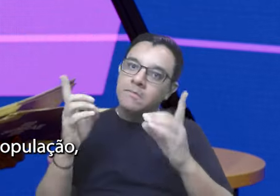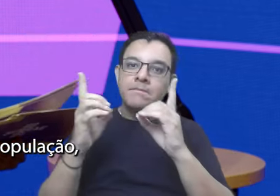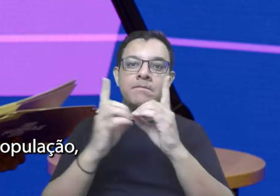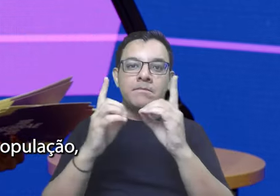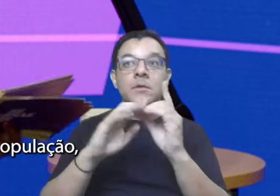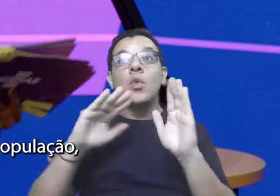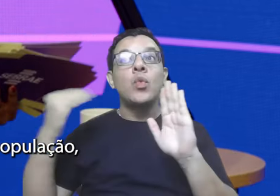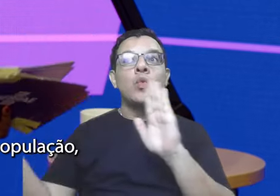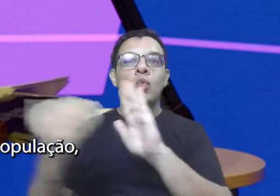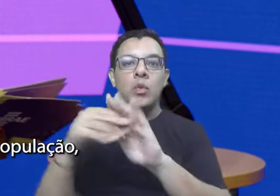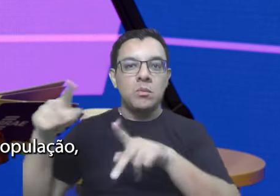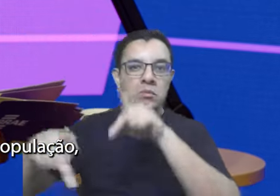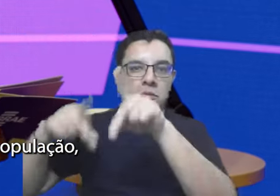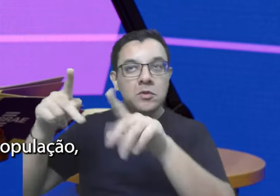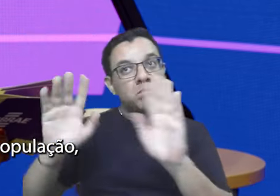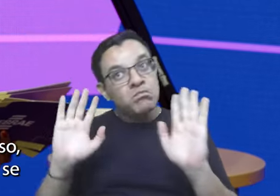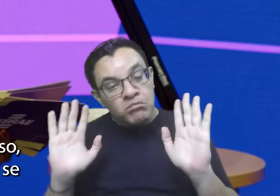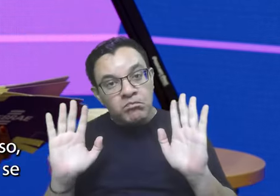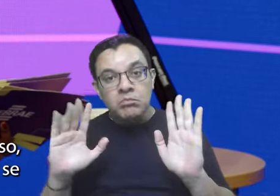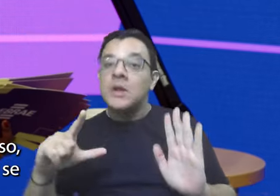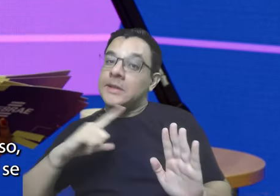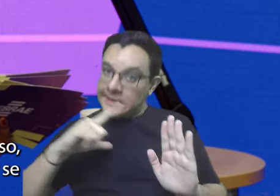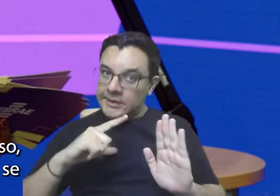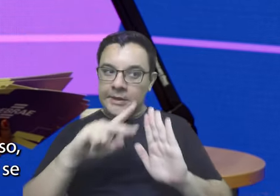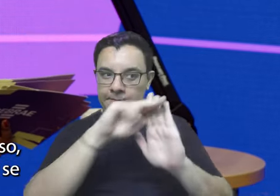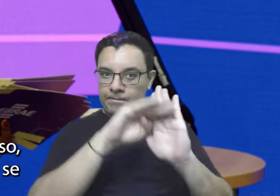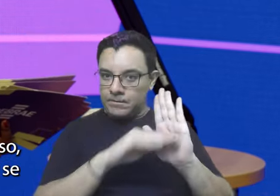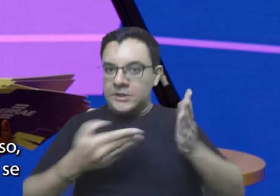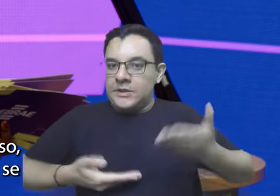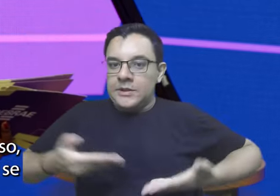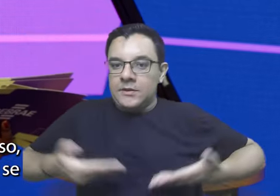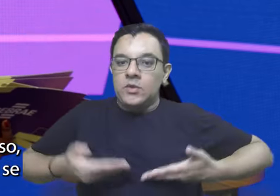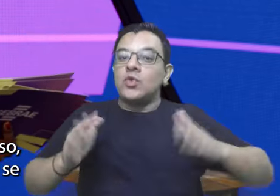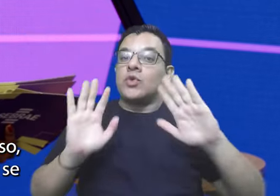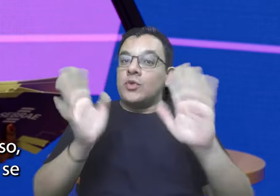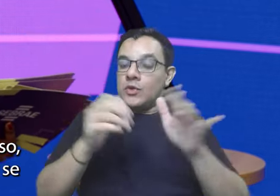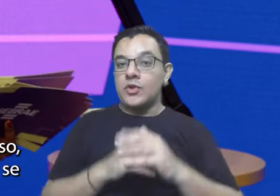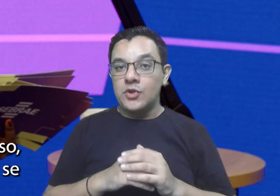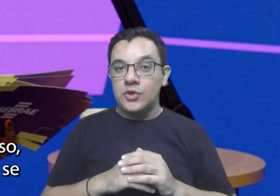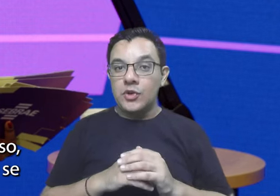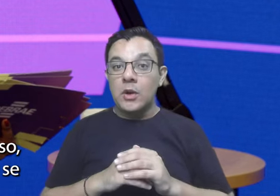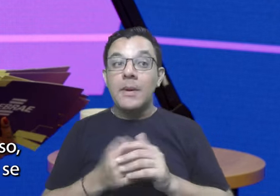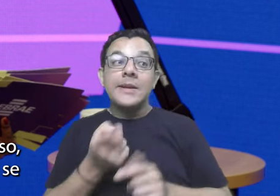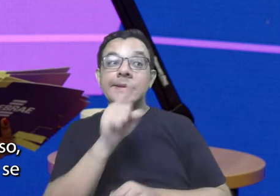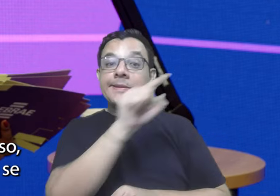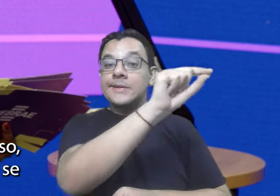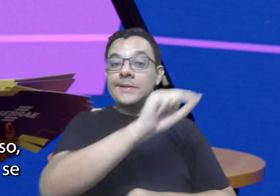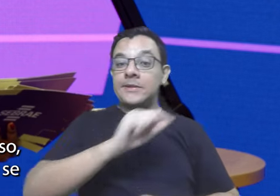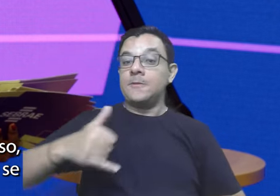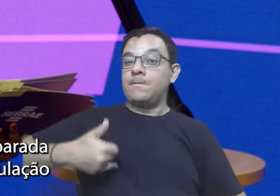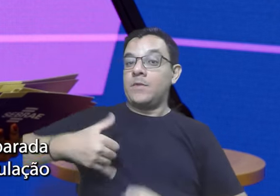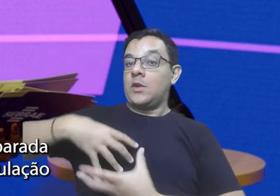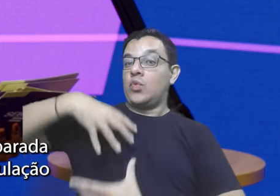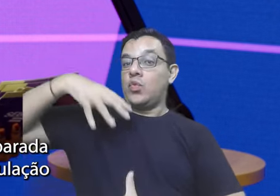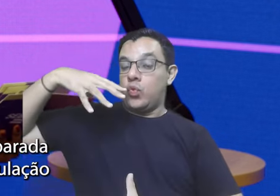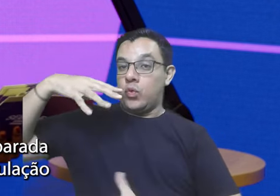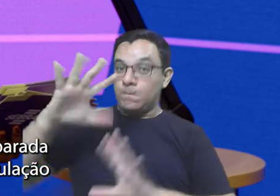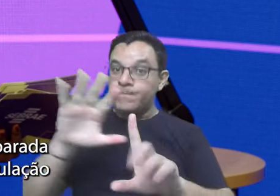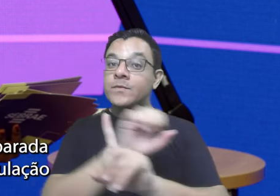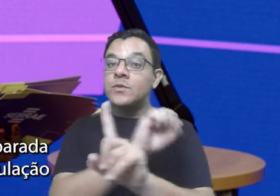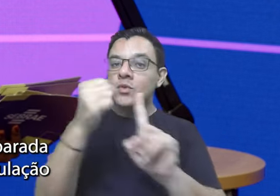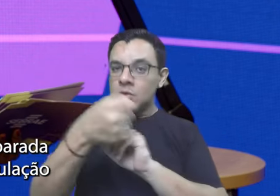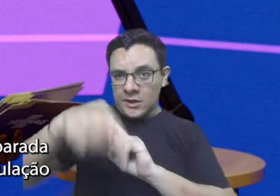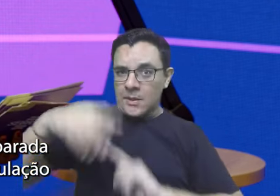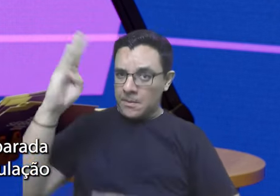demanda da população Mas eles existem quando a gente fala do idoso a gente já começa a pensar se a sociedade